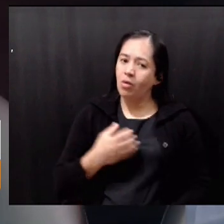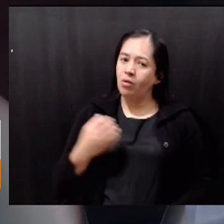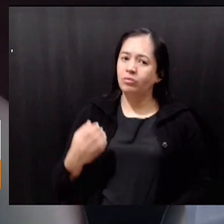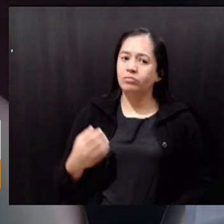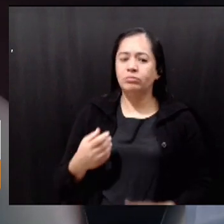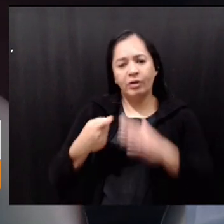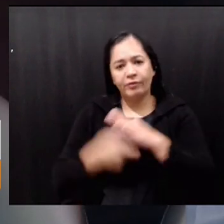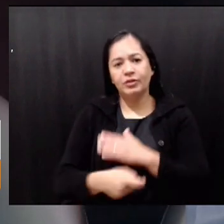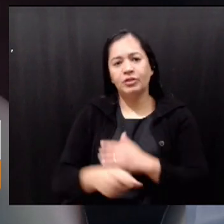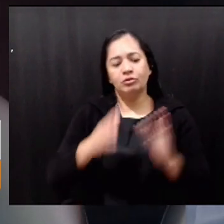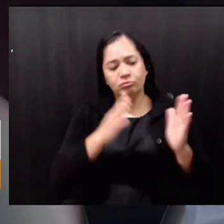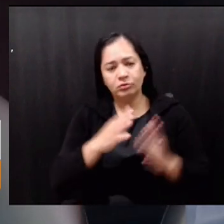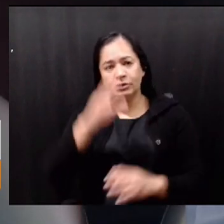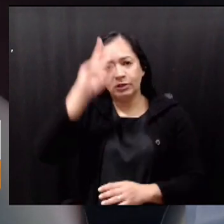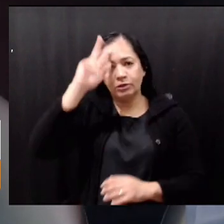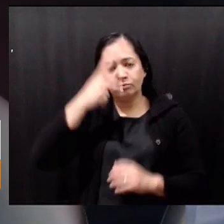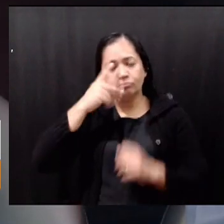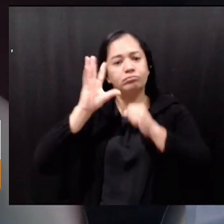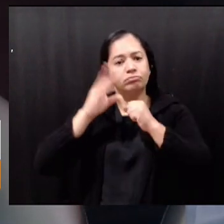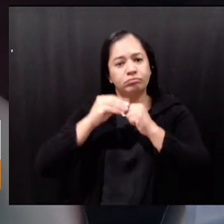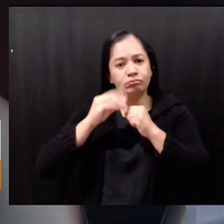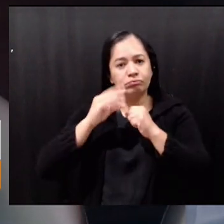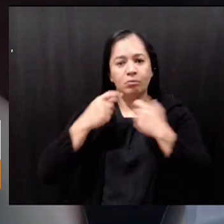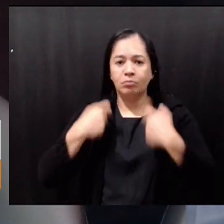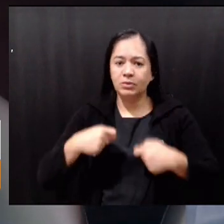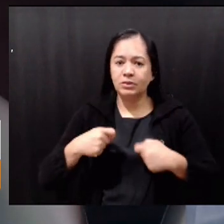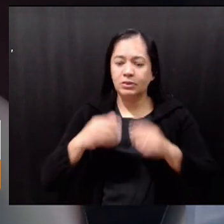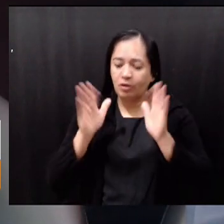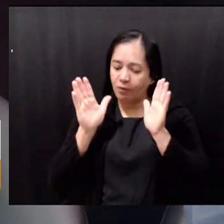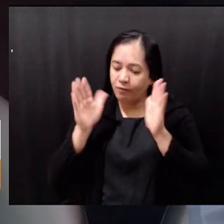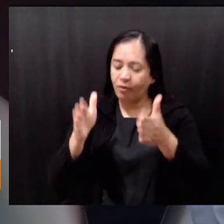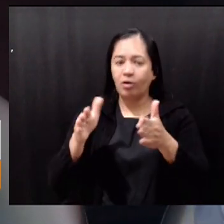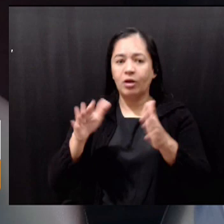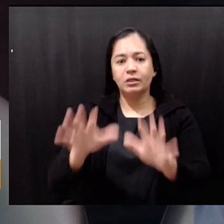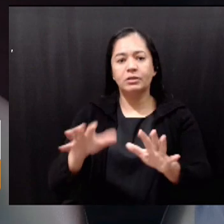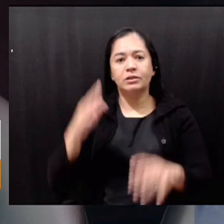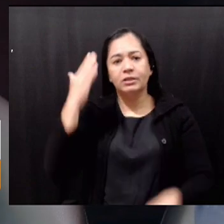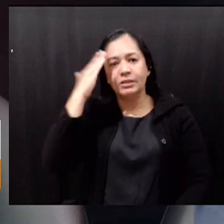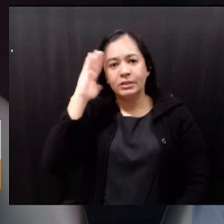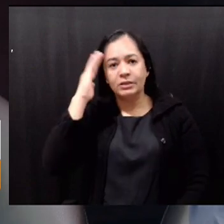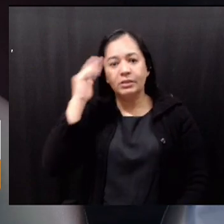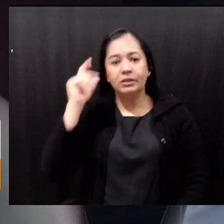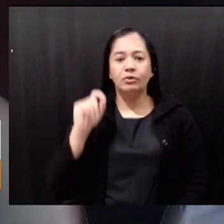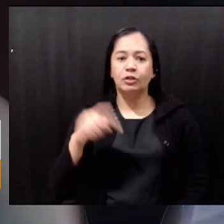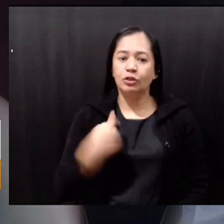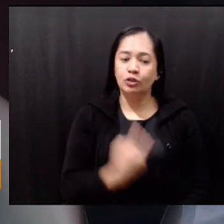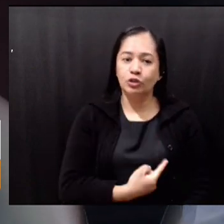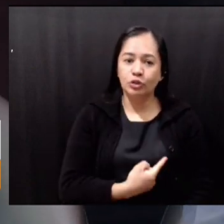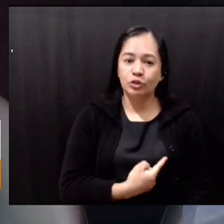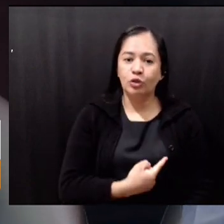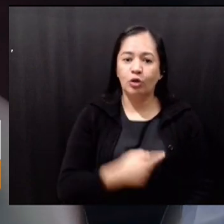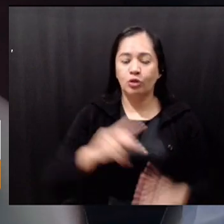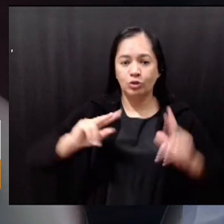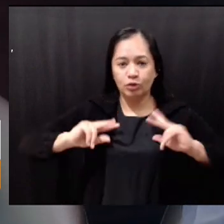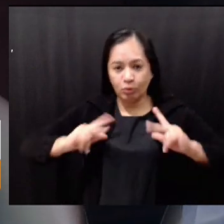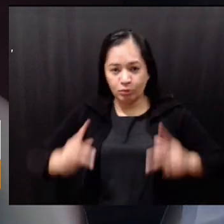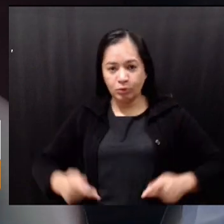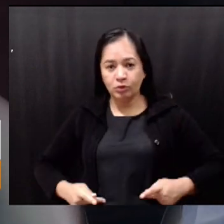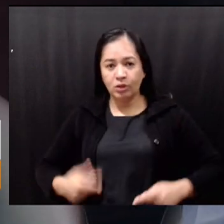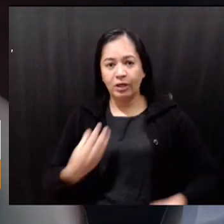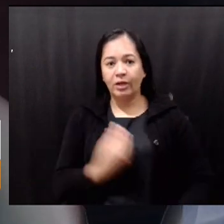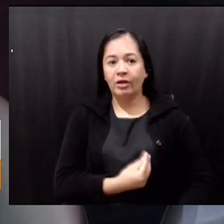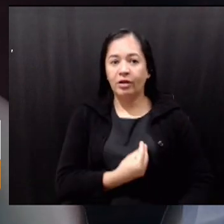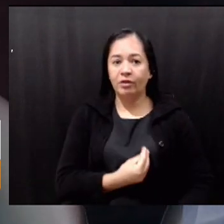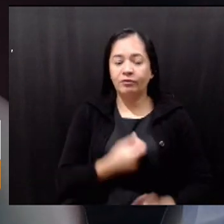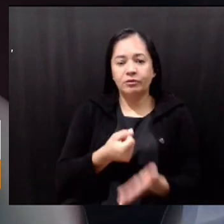né? Olhar para isso e entender que somos seres humanos, a vida ela impõe